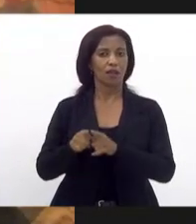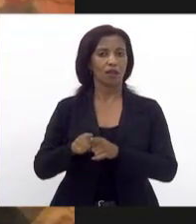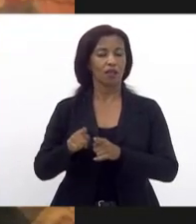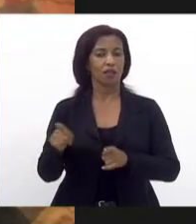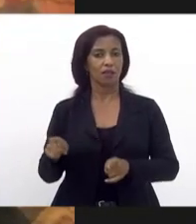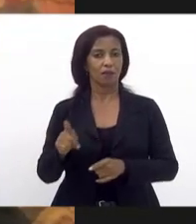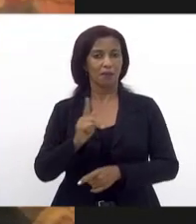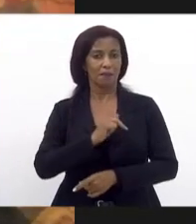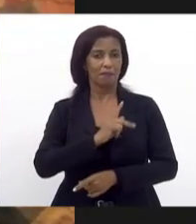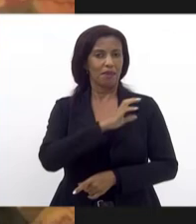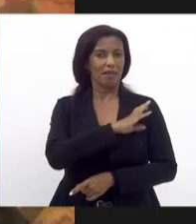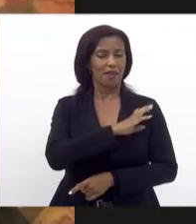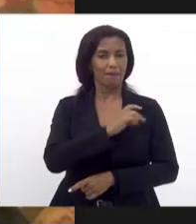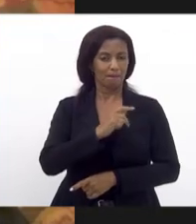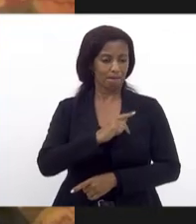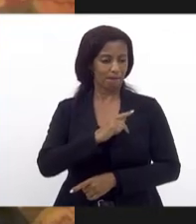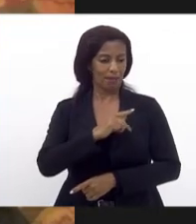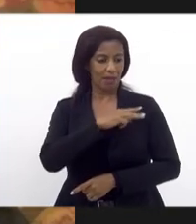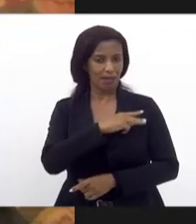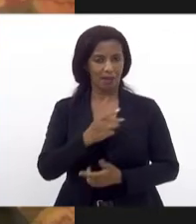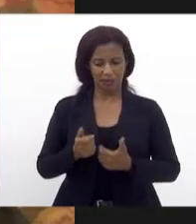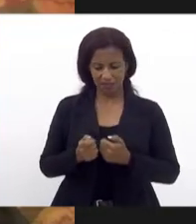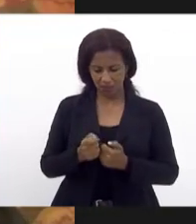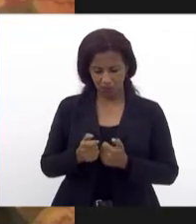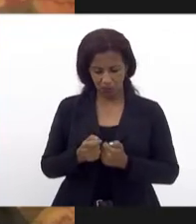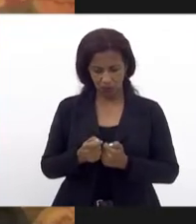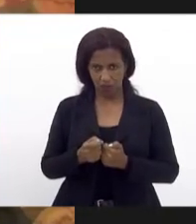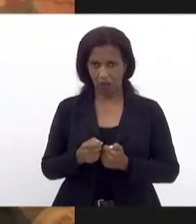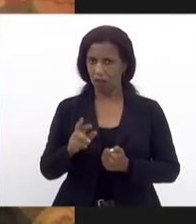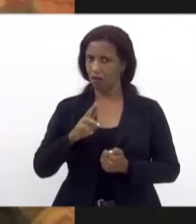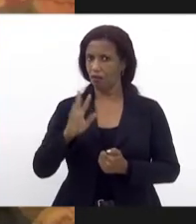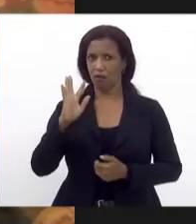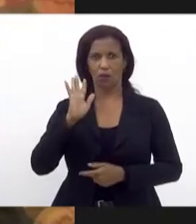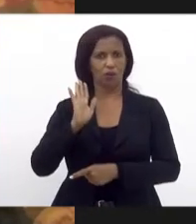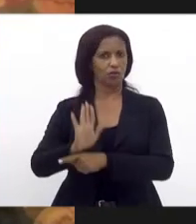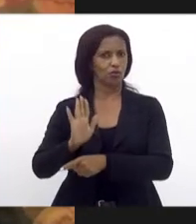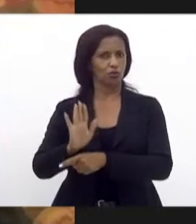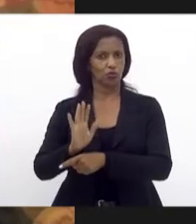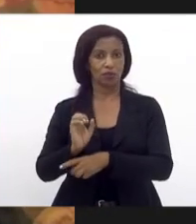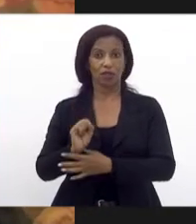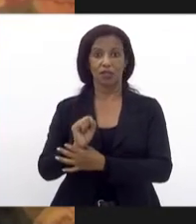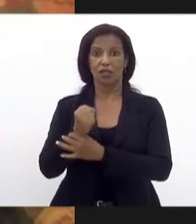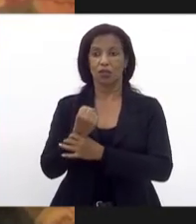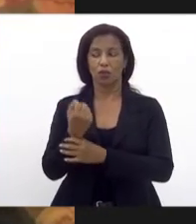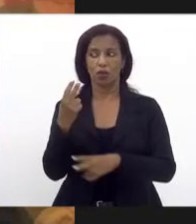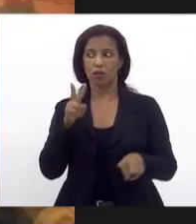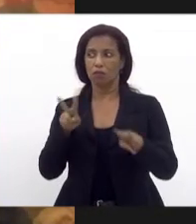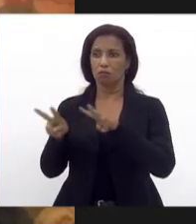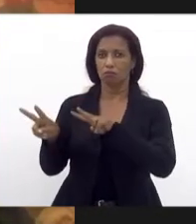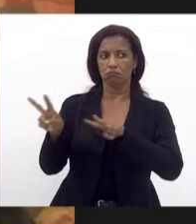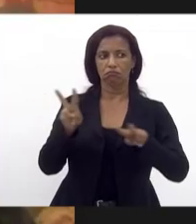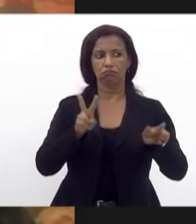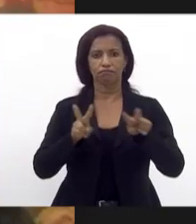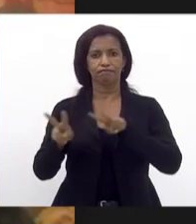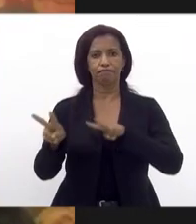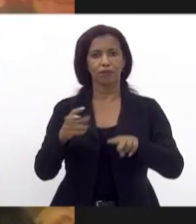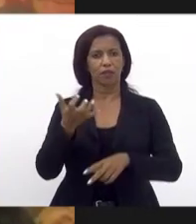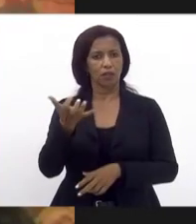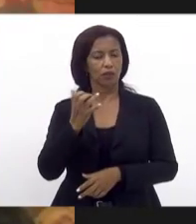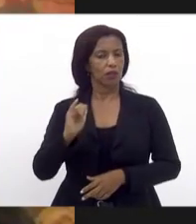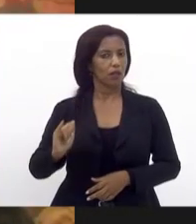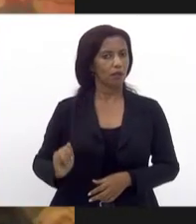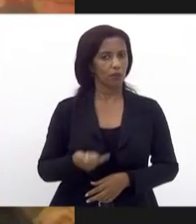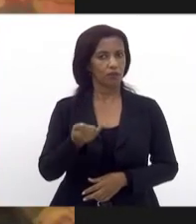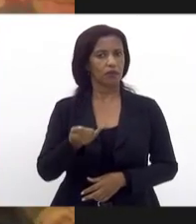PM parado, vendo telefone celular, não soluciona. A segurança é percepção, e eu queria aqui